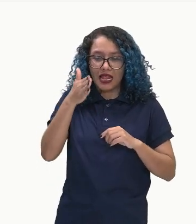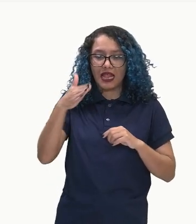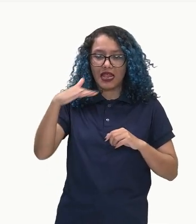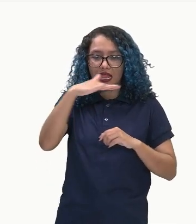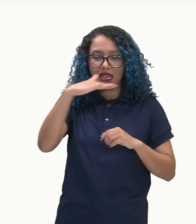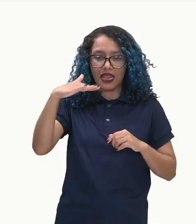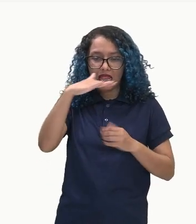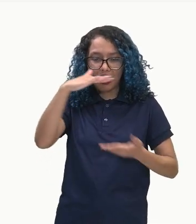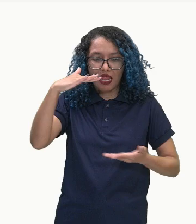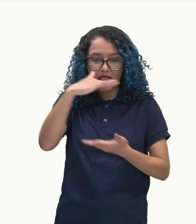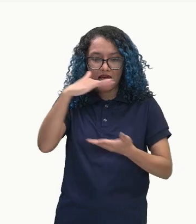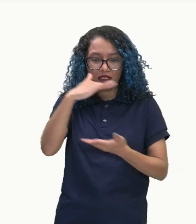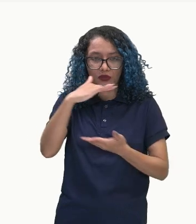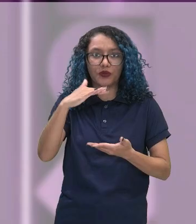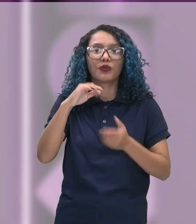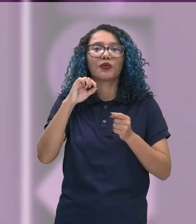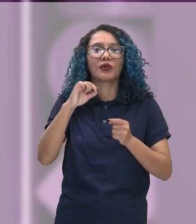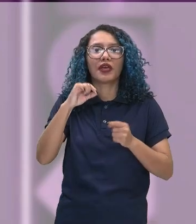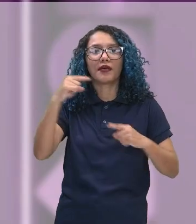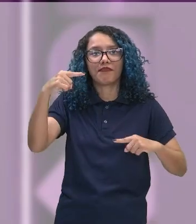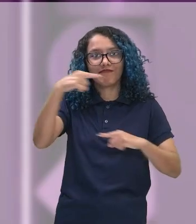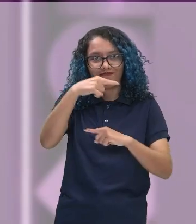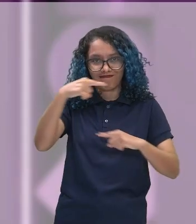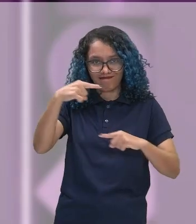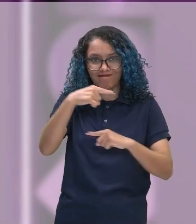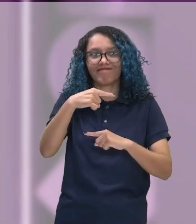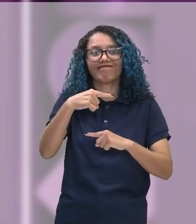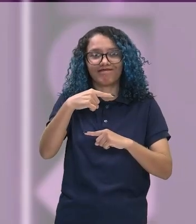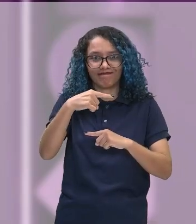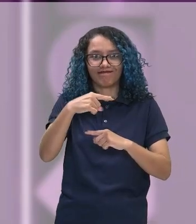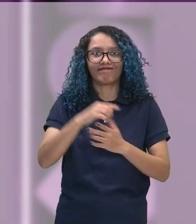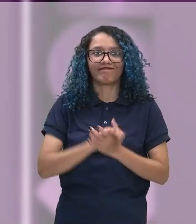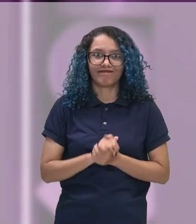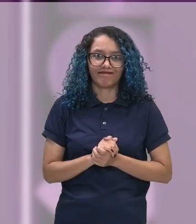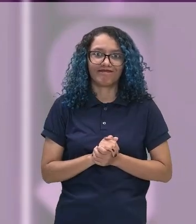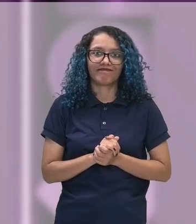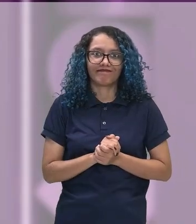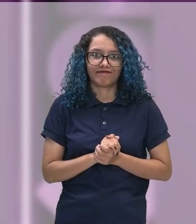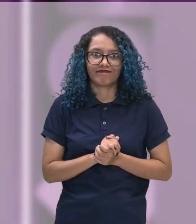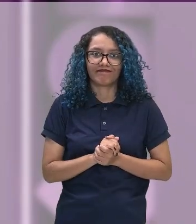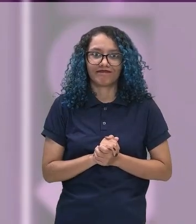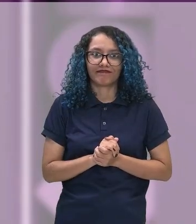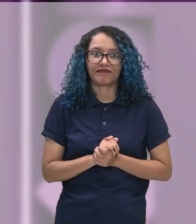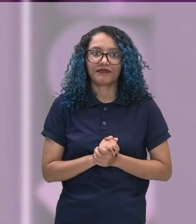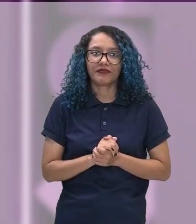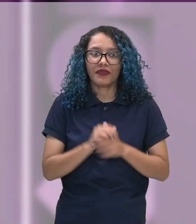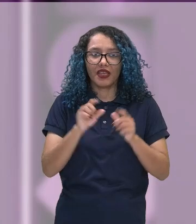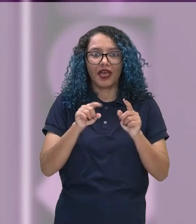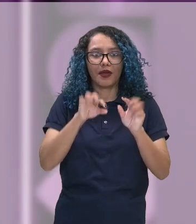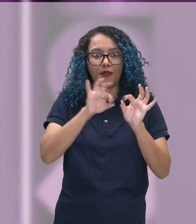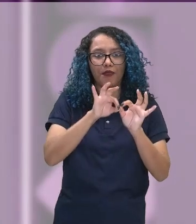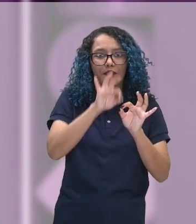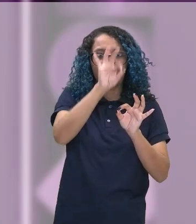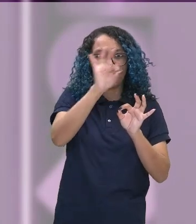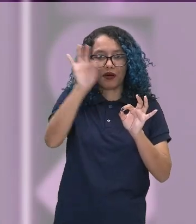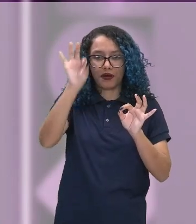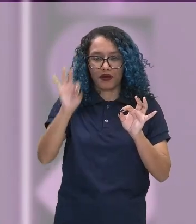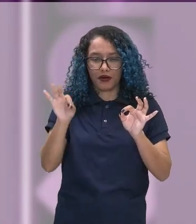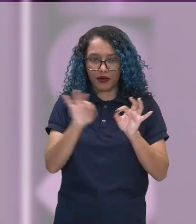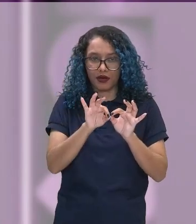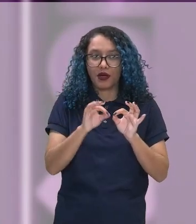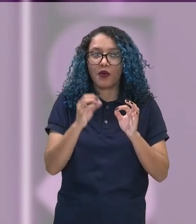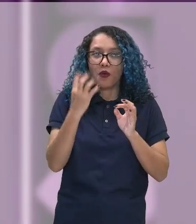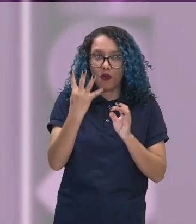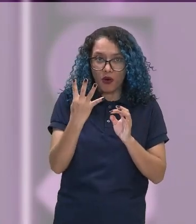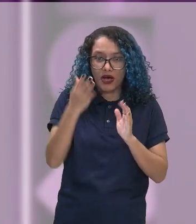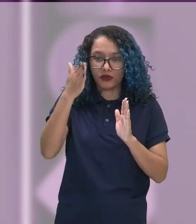opostos paralelos. Falei que é um polígono de 4 lados. E que esse polígono de 4 lados é